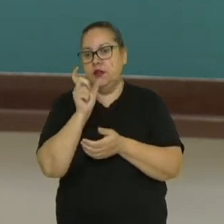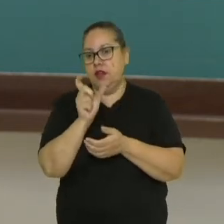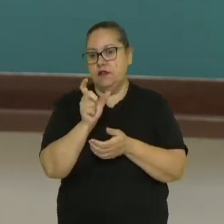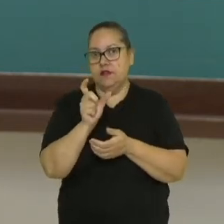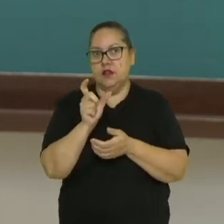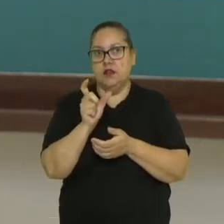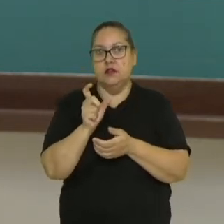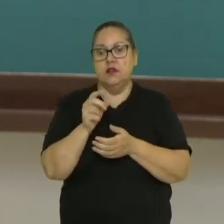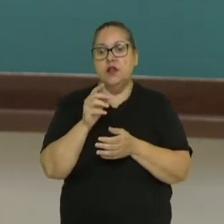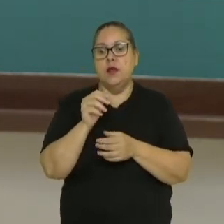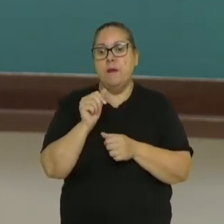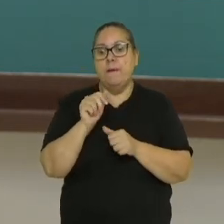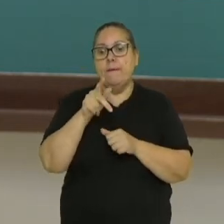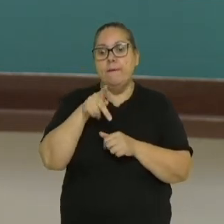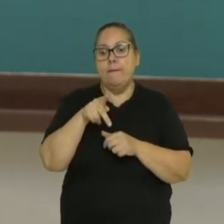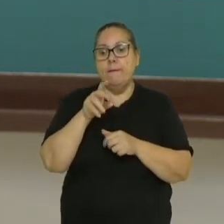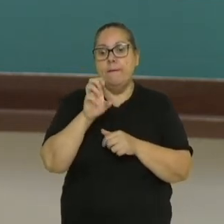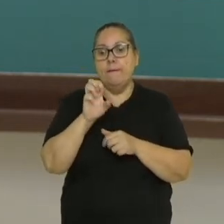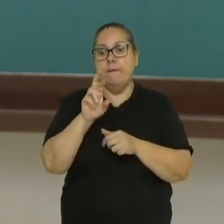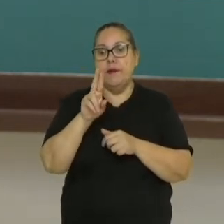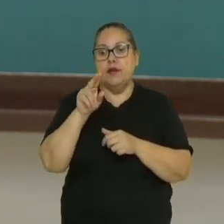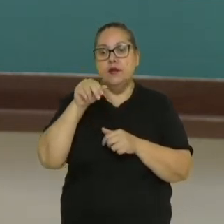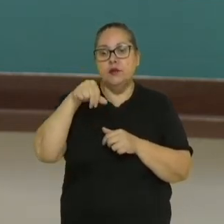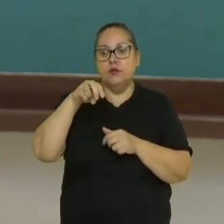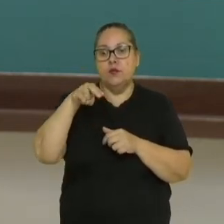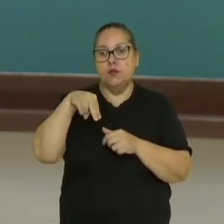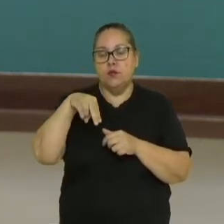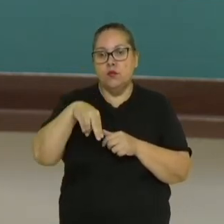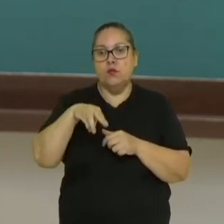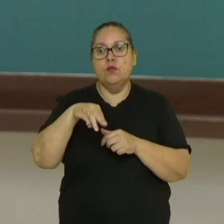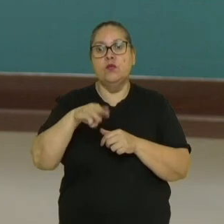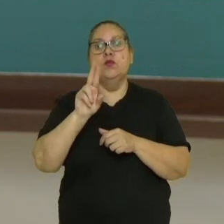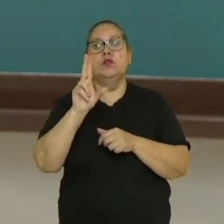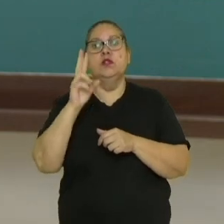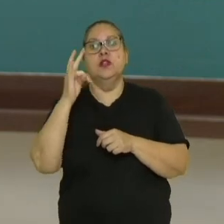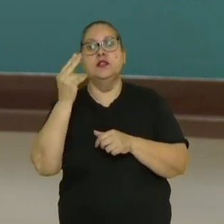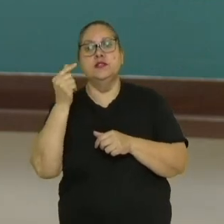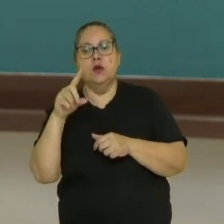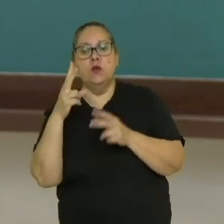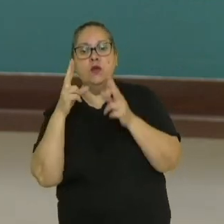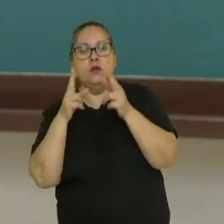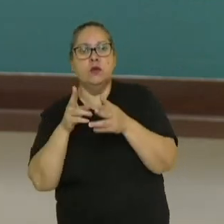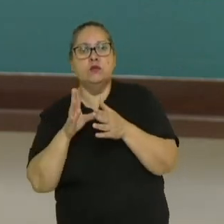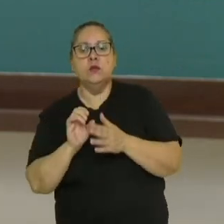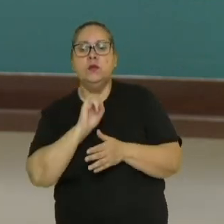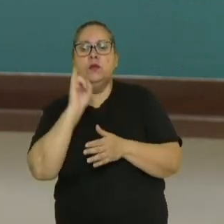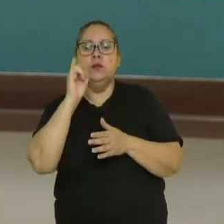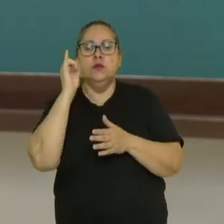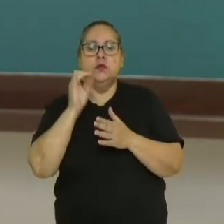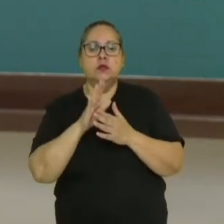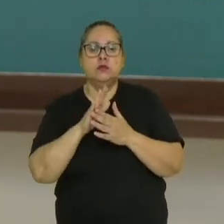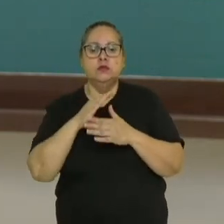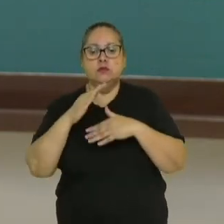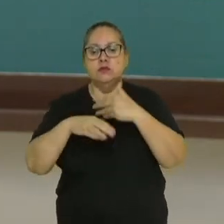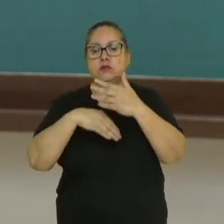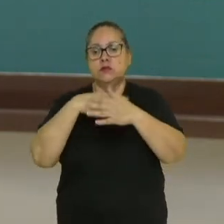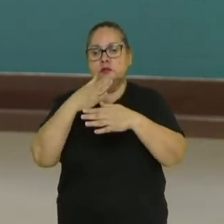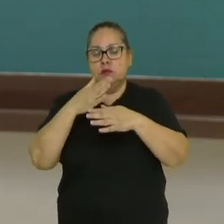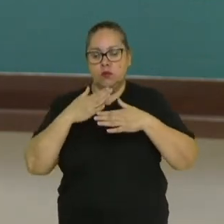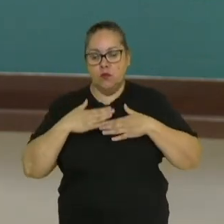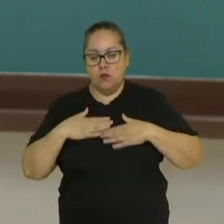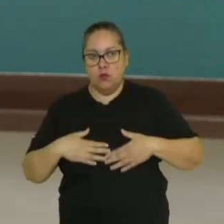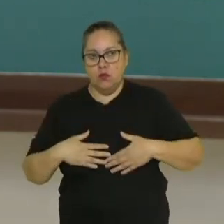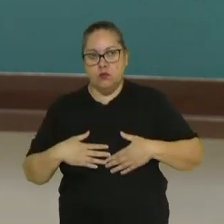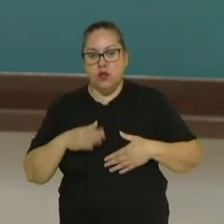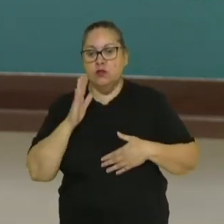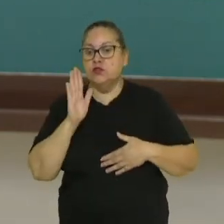over, permutação ou recombinação gênica. É a mesma coisa. Qual que é a importância desse processo para os organismos?